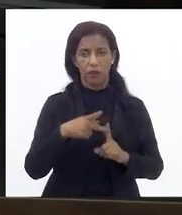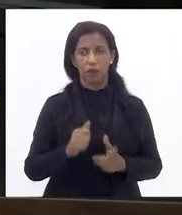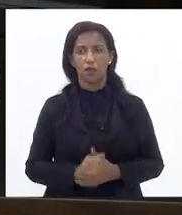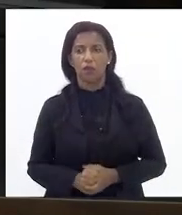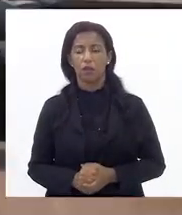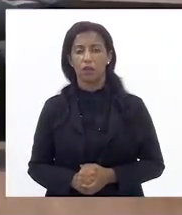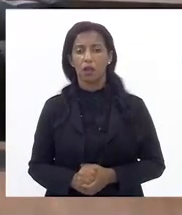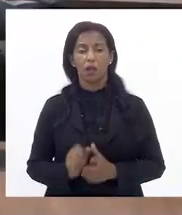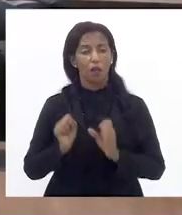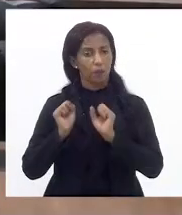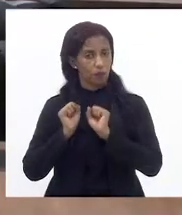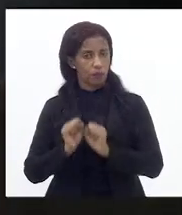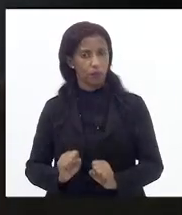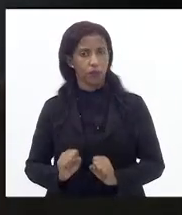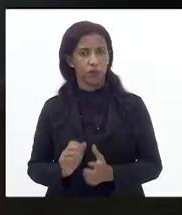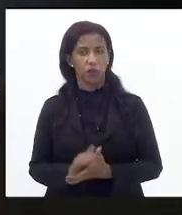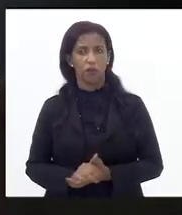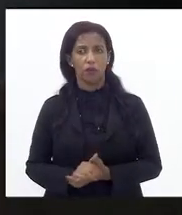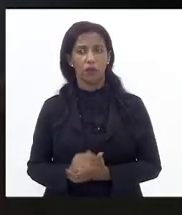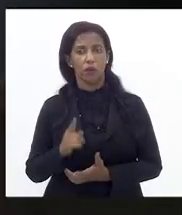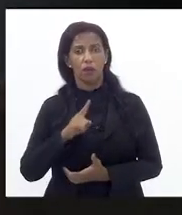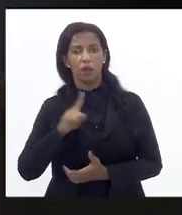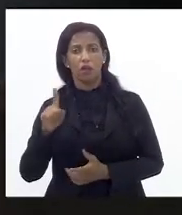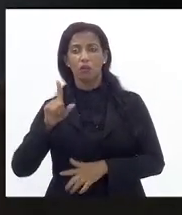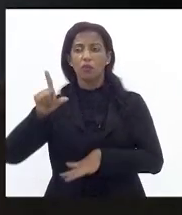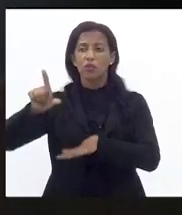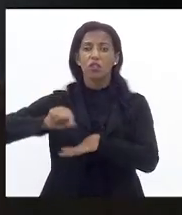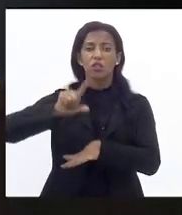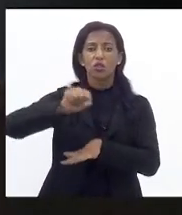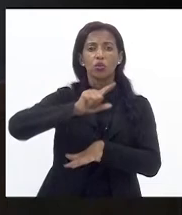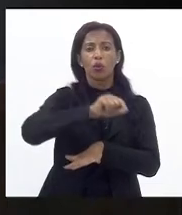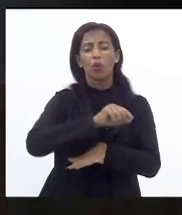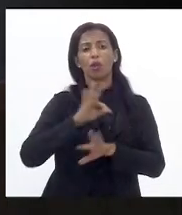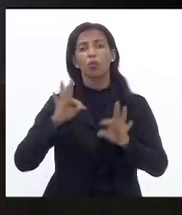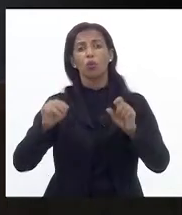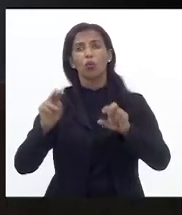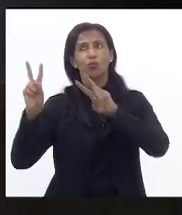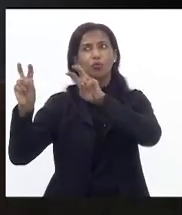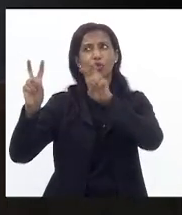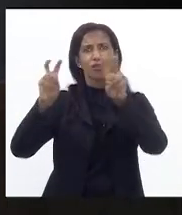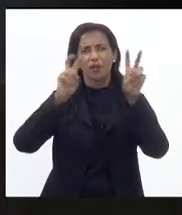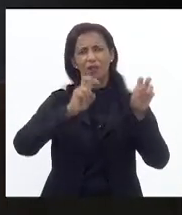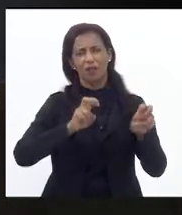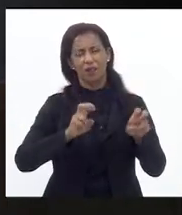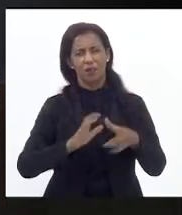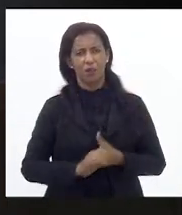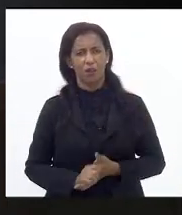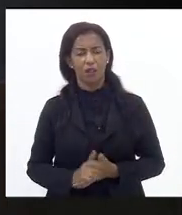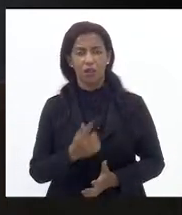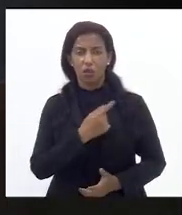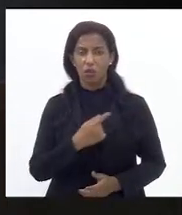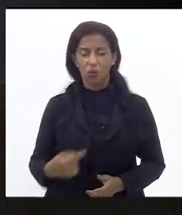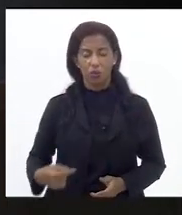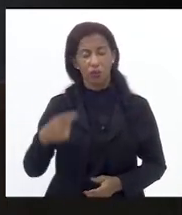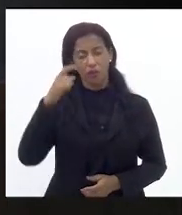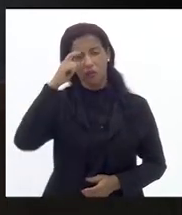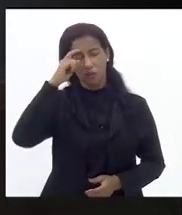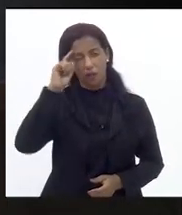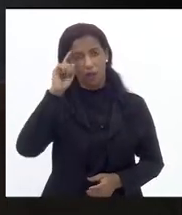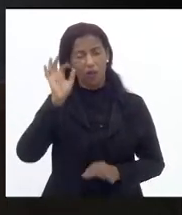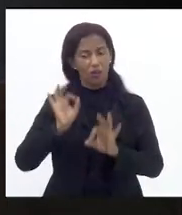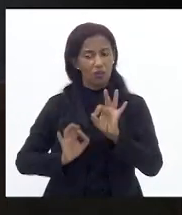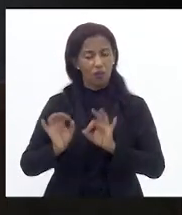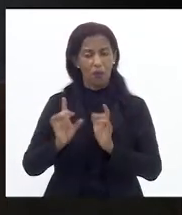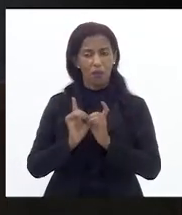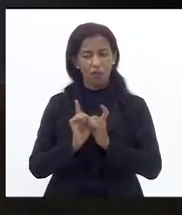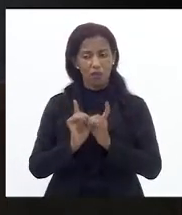é possível não se escolher todos os temas para abordar Oi e o governador Cláudio Castro